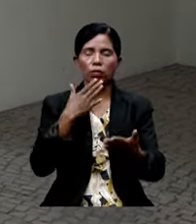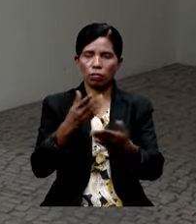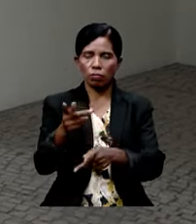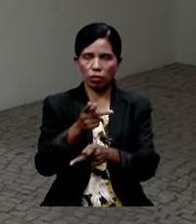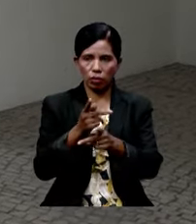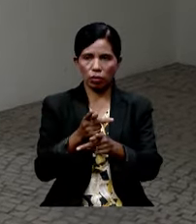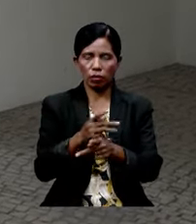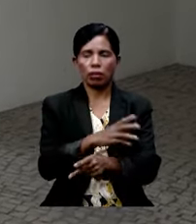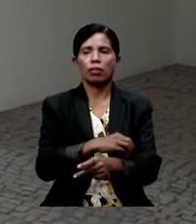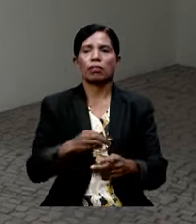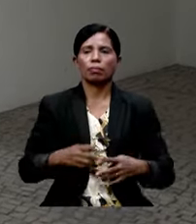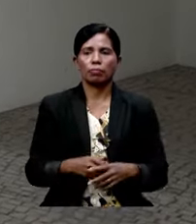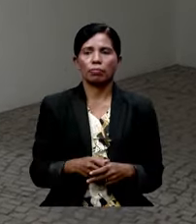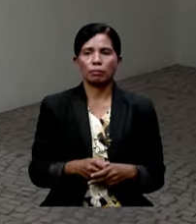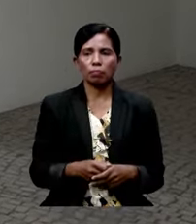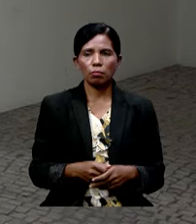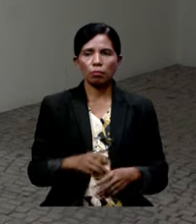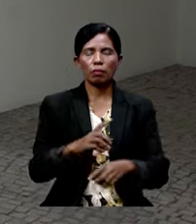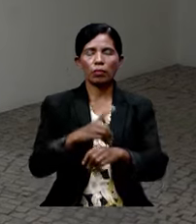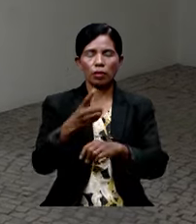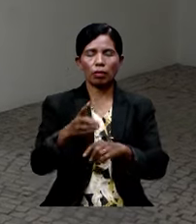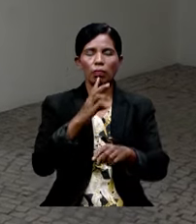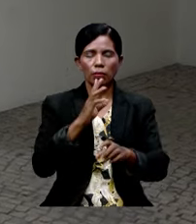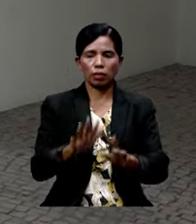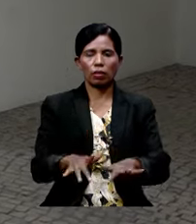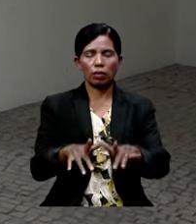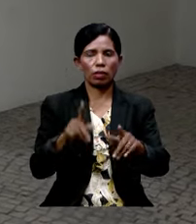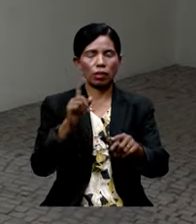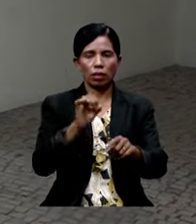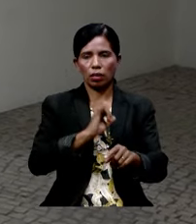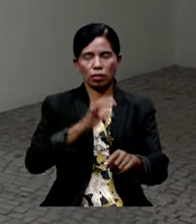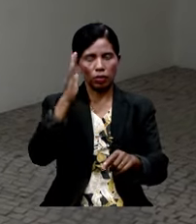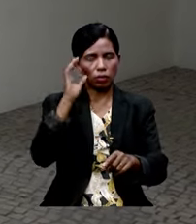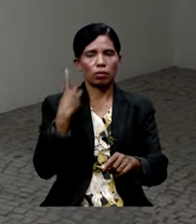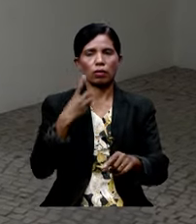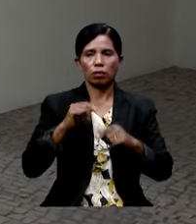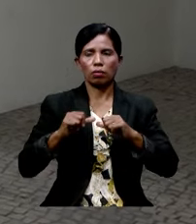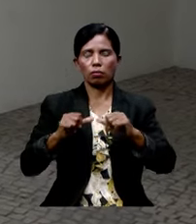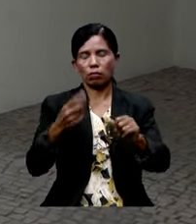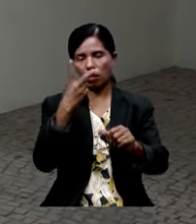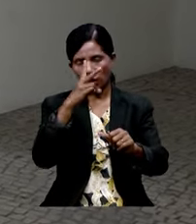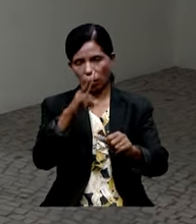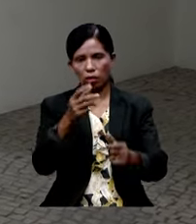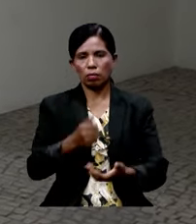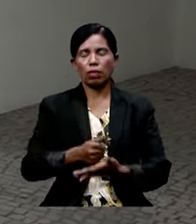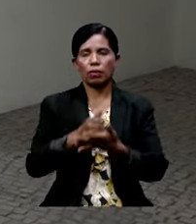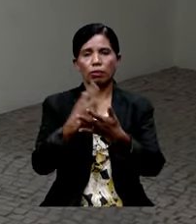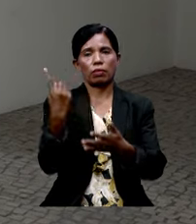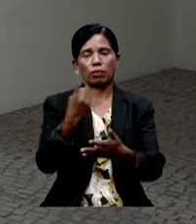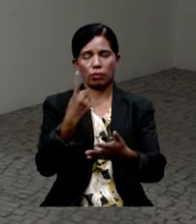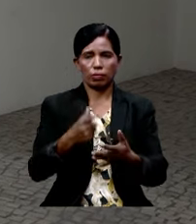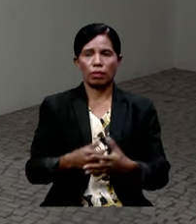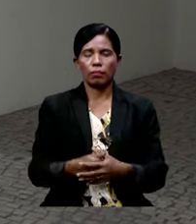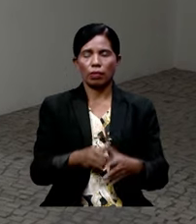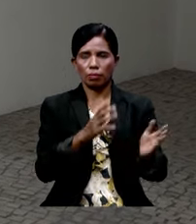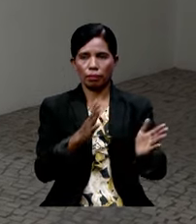anin boat karik inundação boat ser nehutu maka anonita sei continua na fate e